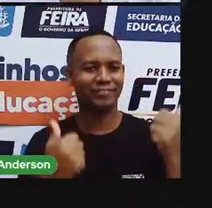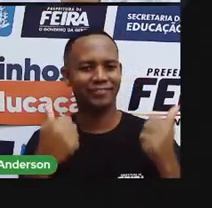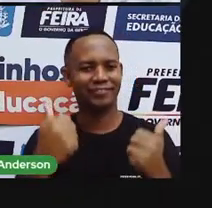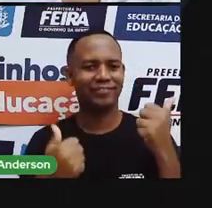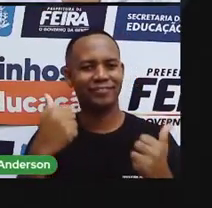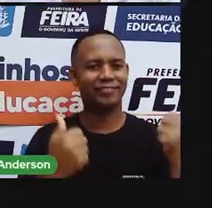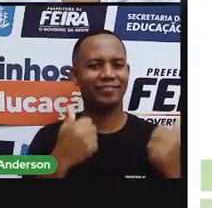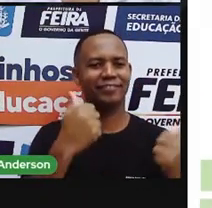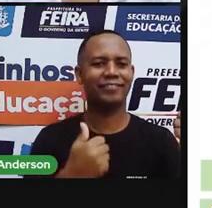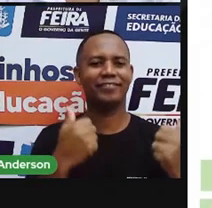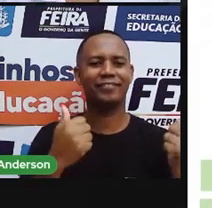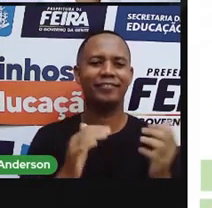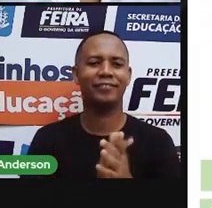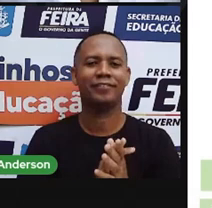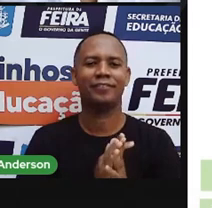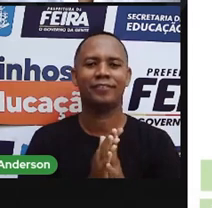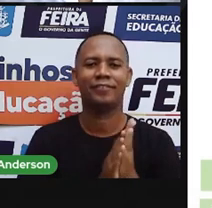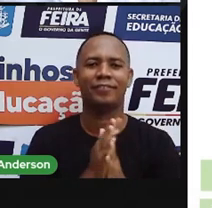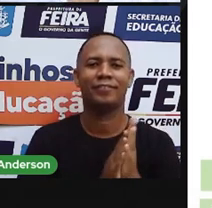Anderson?